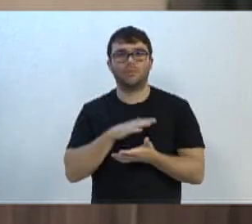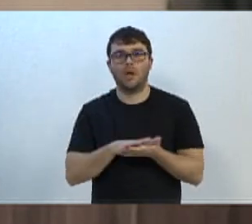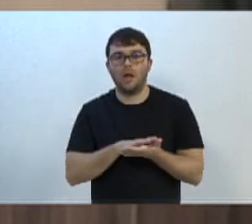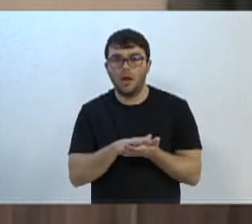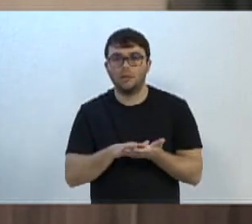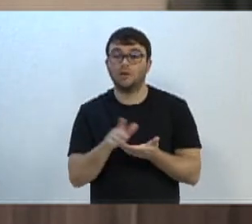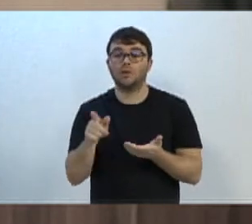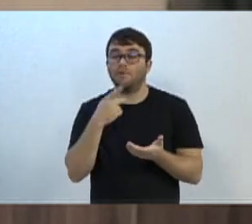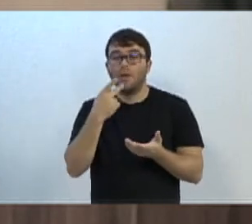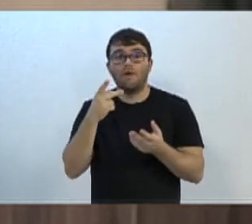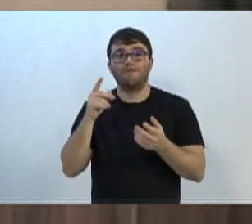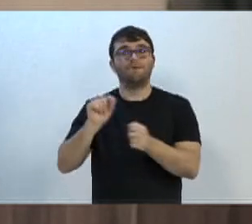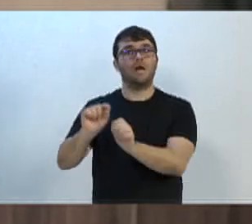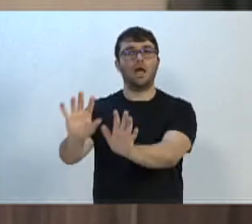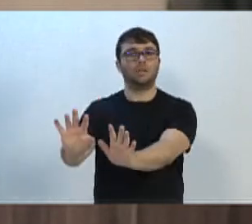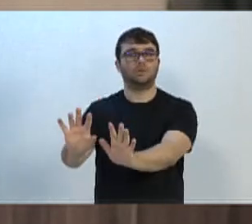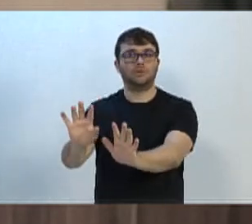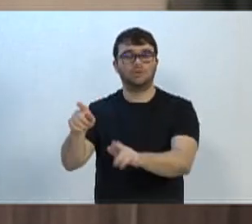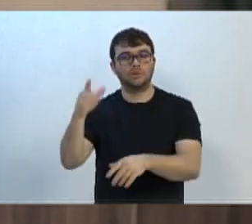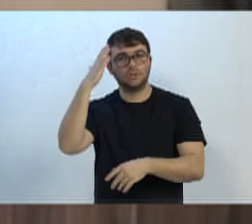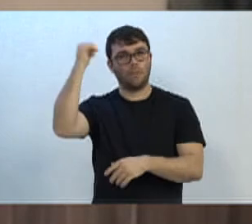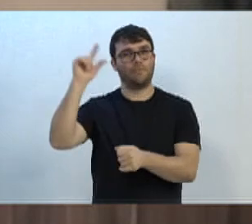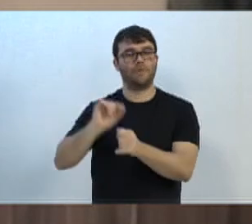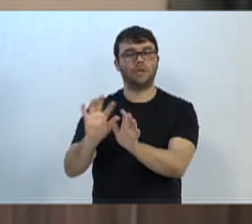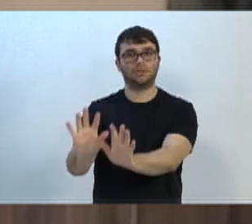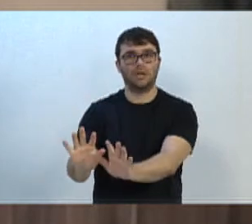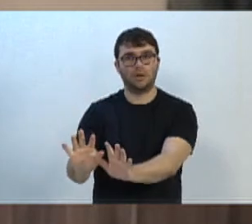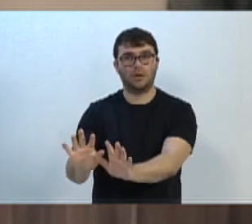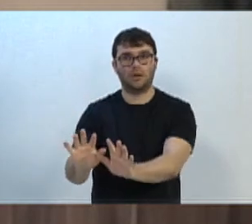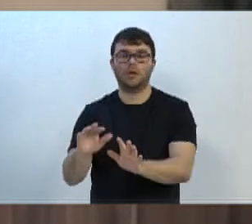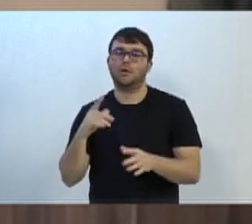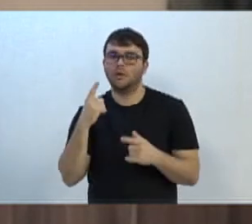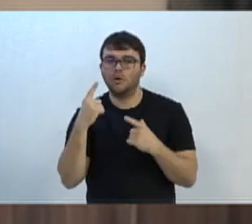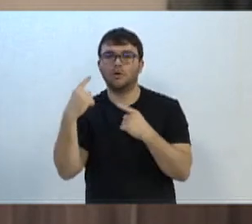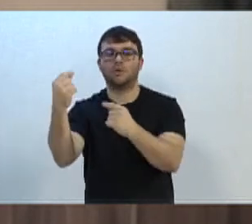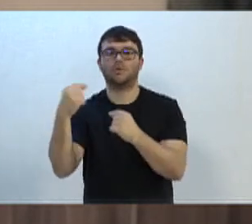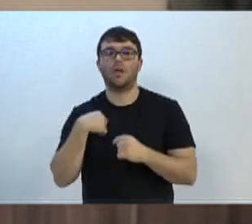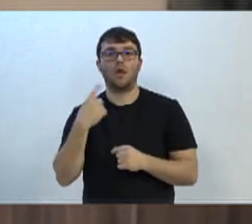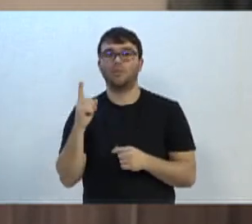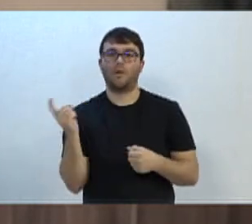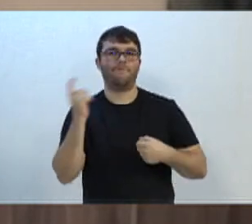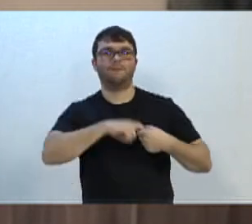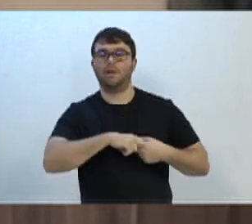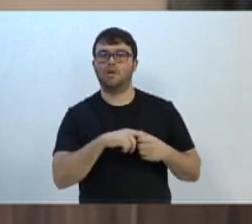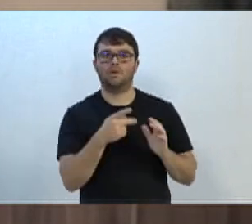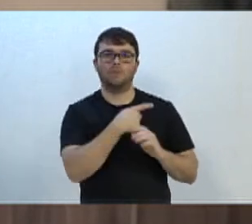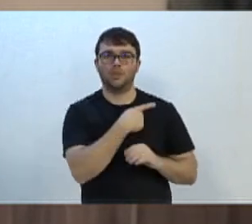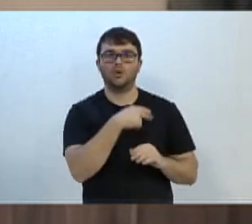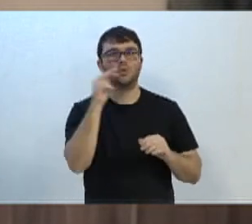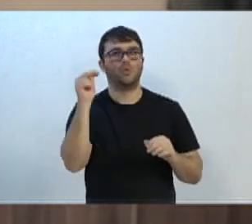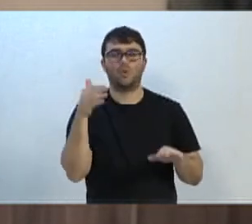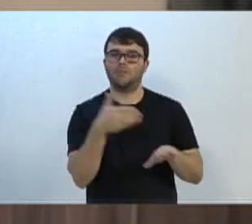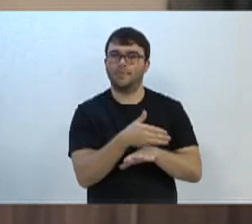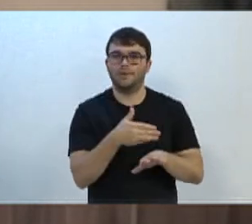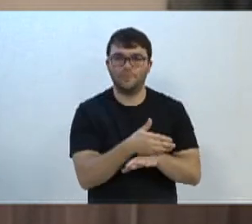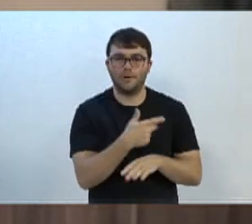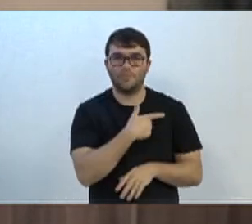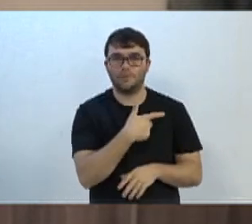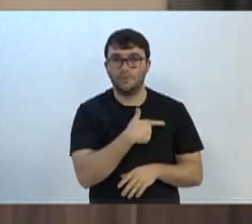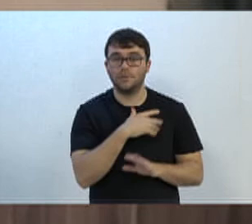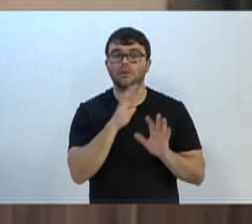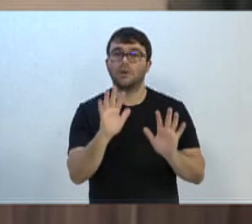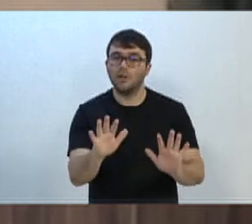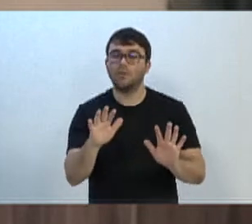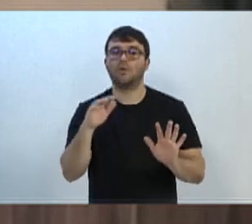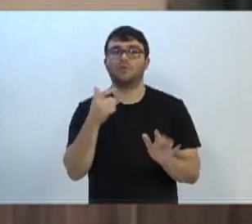faço o trabalho que você sabe fazer as pessoas que me convidaram eu não tenho vínculo partidário nunca me filiei não não estou afilhado